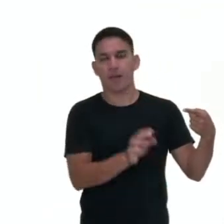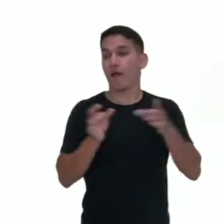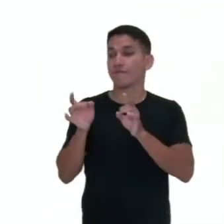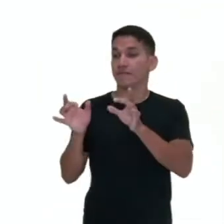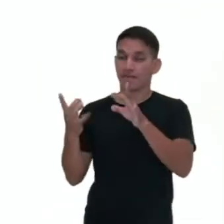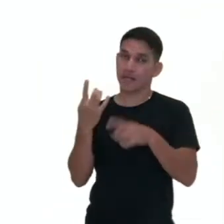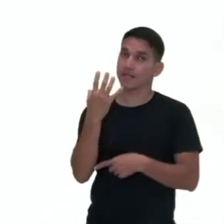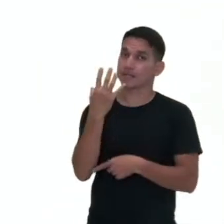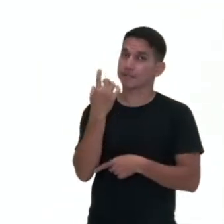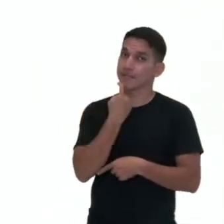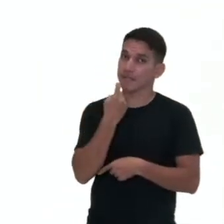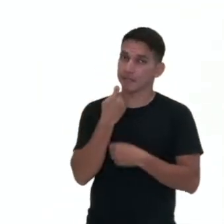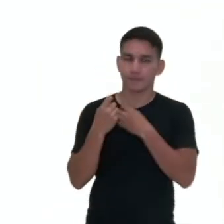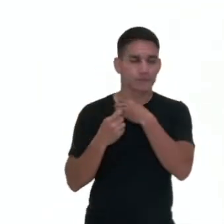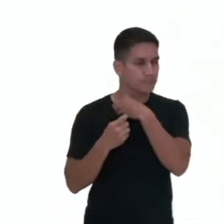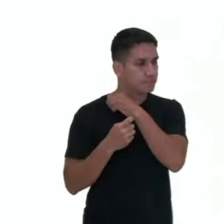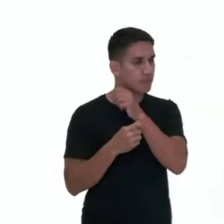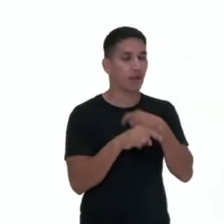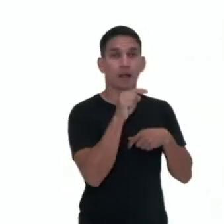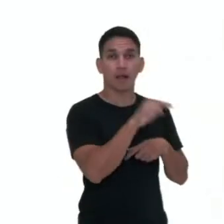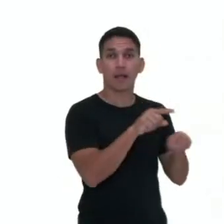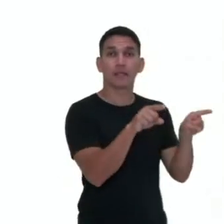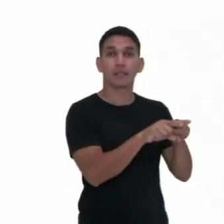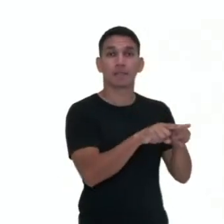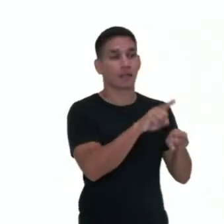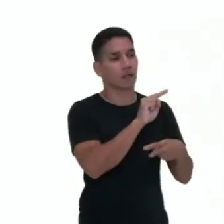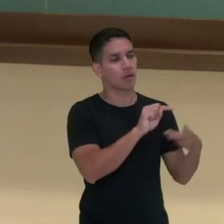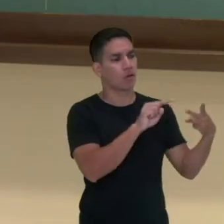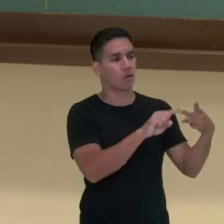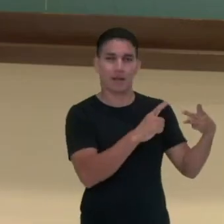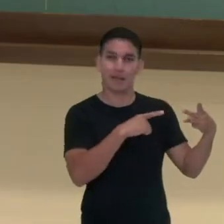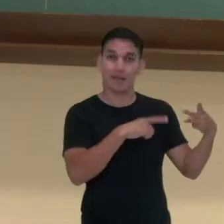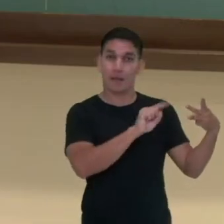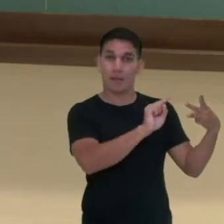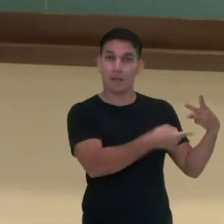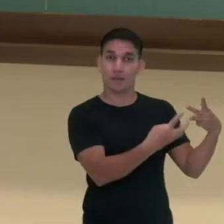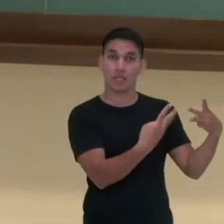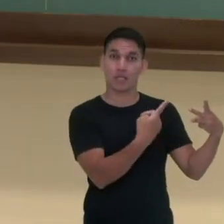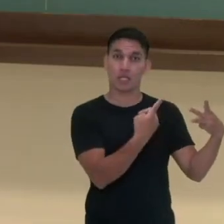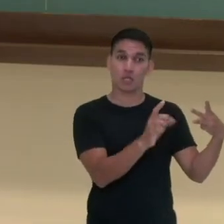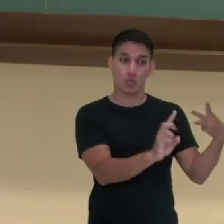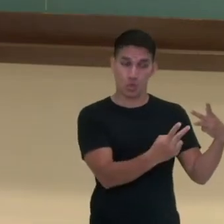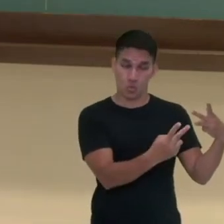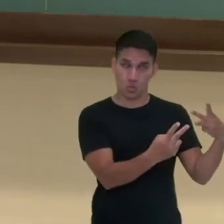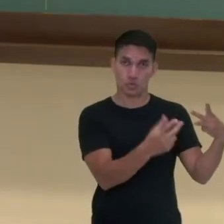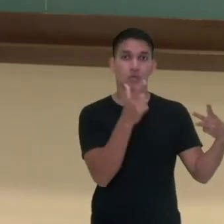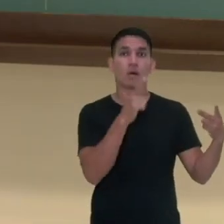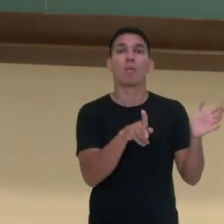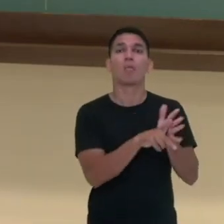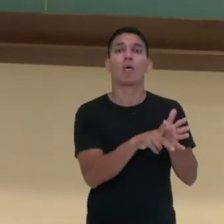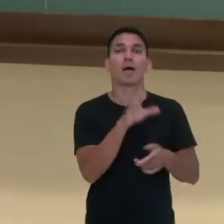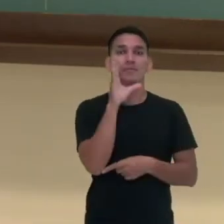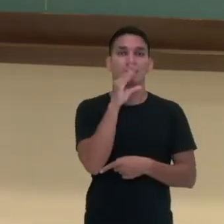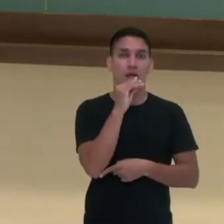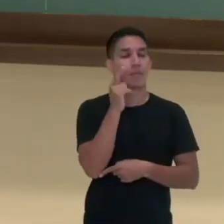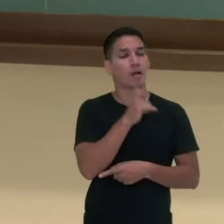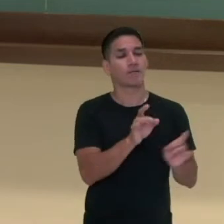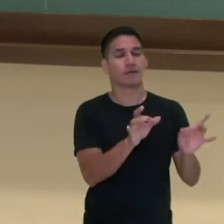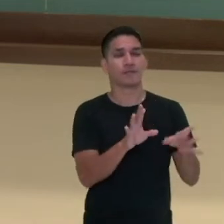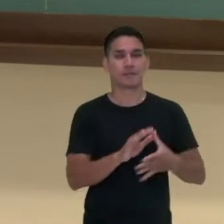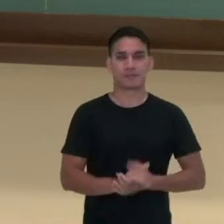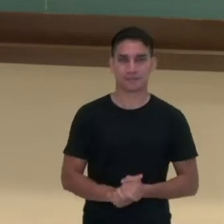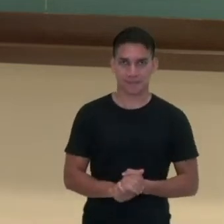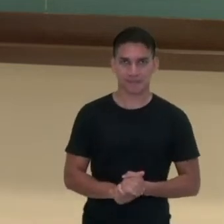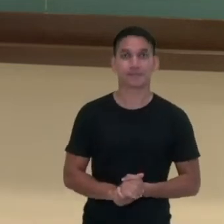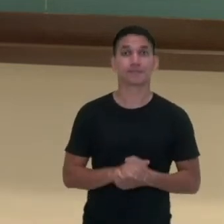na sexta, 1.312, que eu vou obter em reais no sábado com a venda das refeições ali.